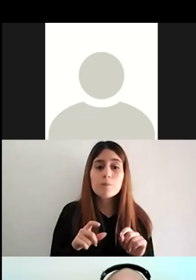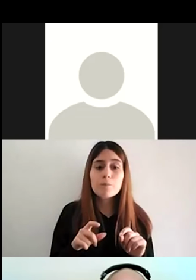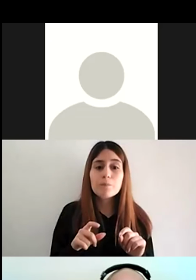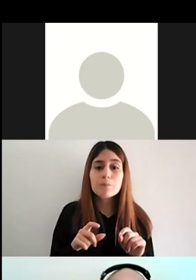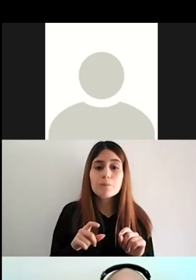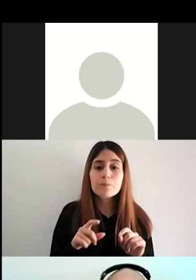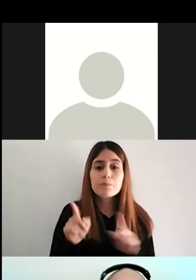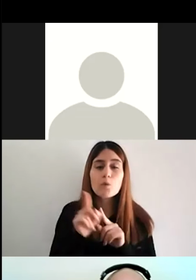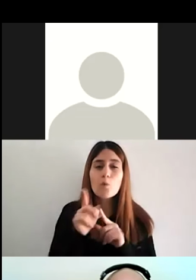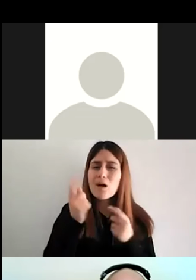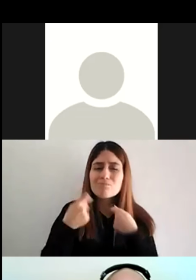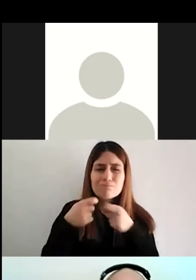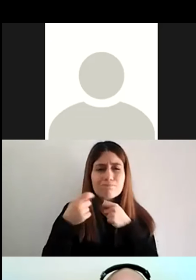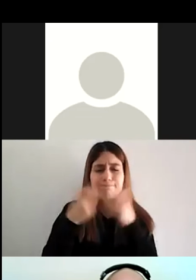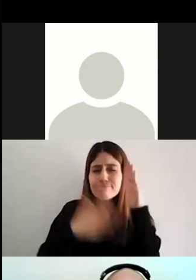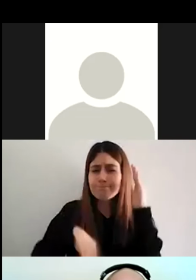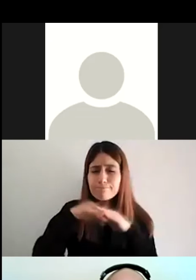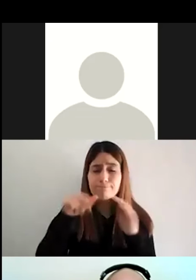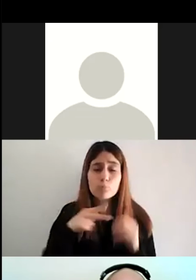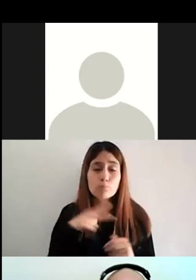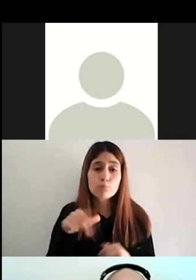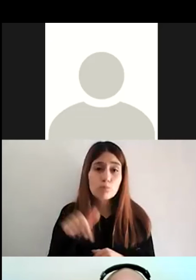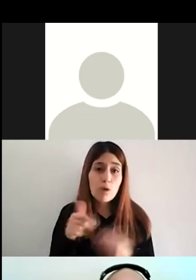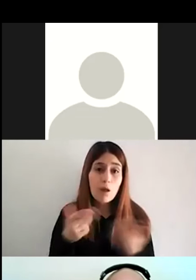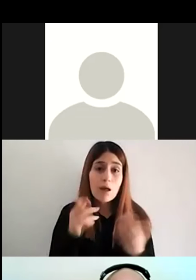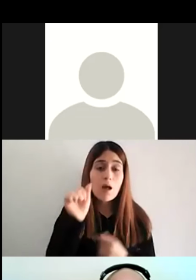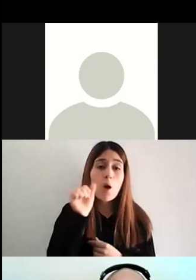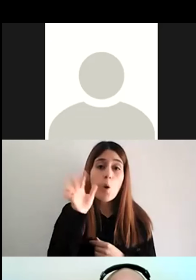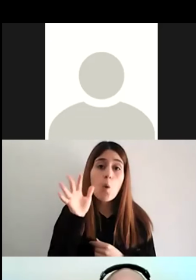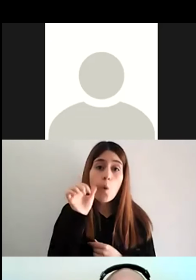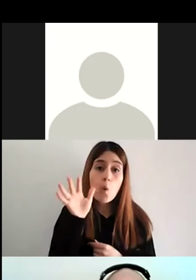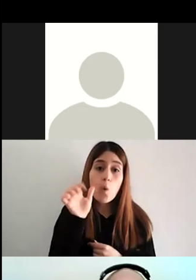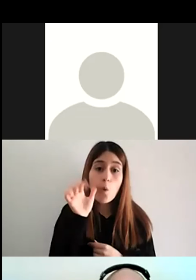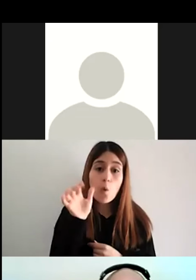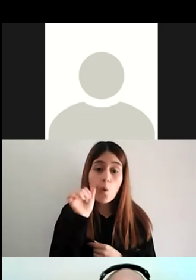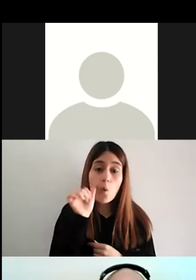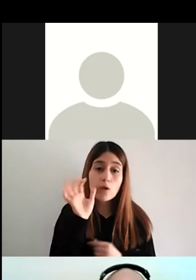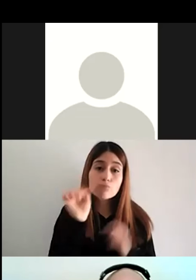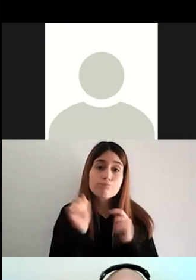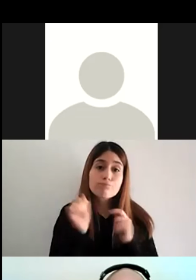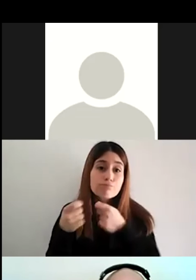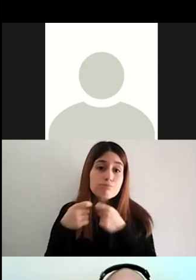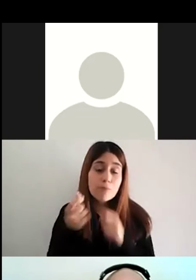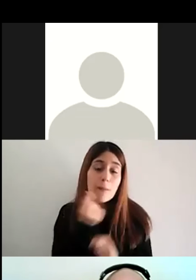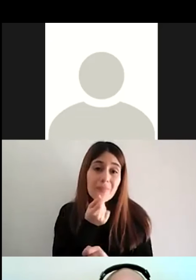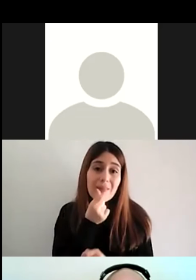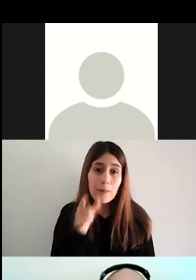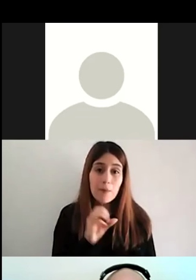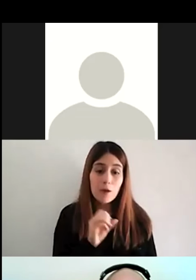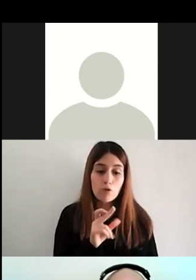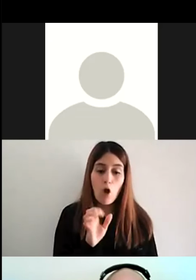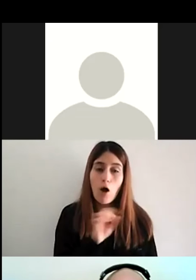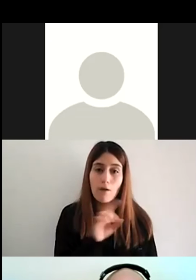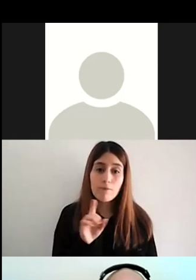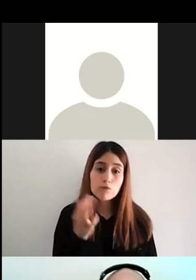de toda a despesa com todos os medicamentos em Portugal. A roxo está, então, os encargos com os medicamentos órfãos e tem